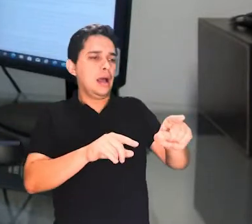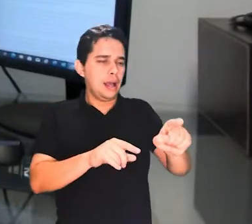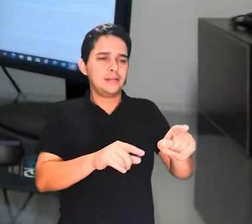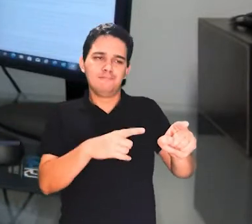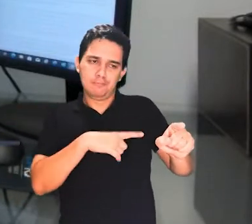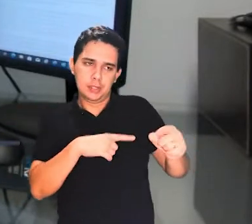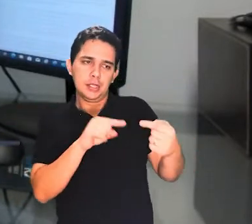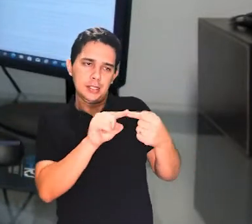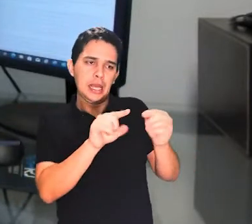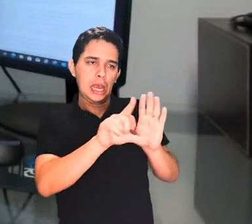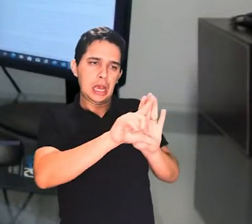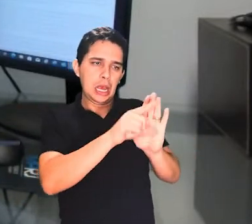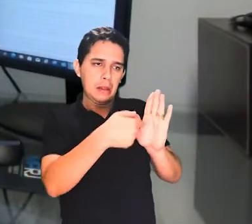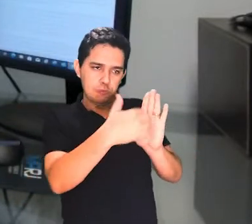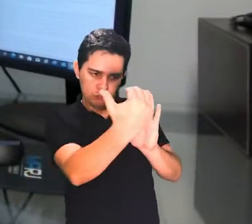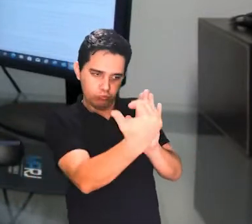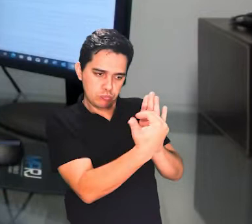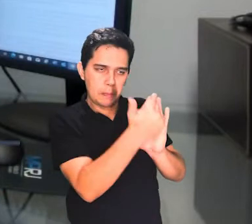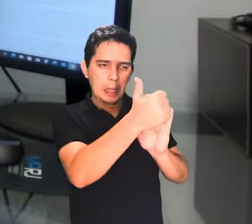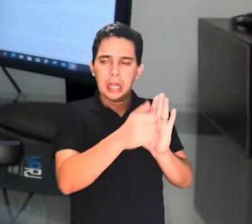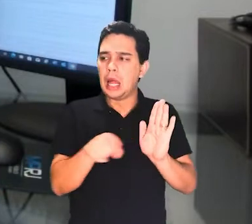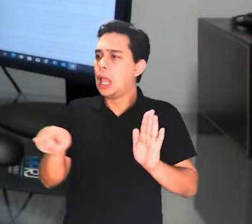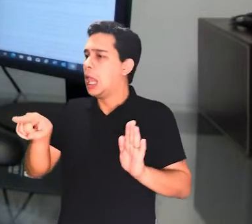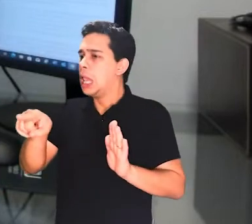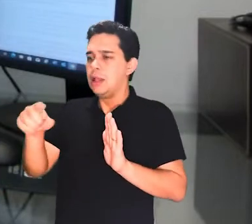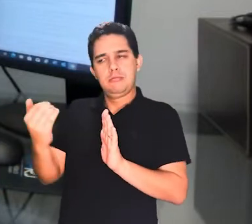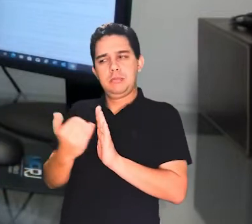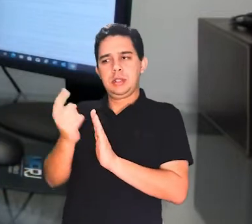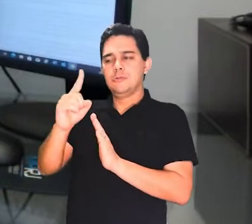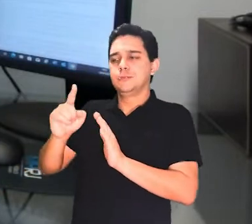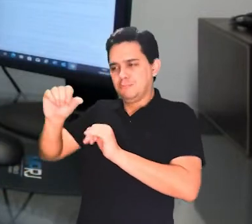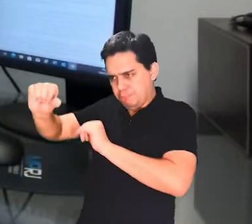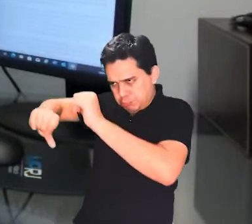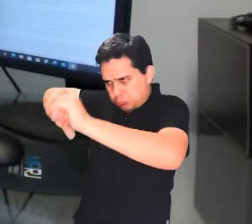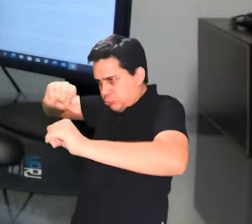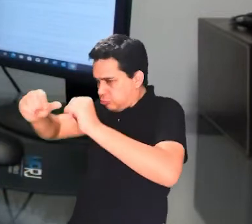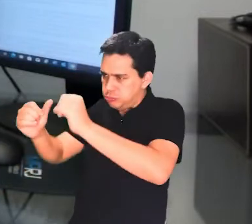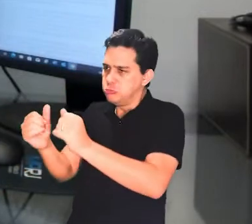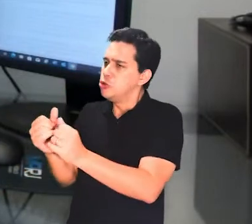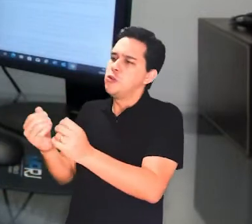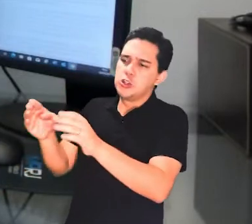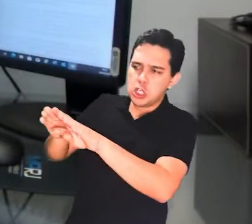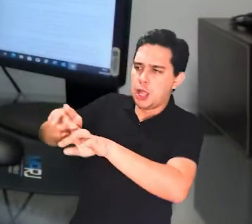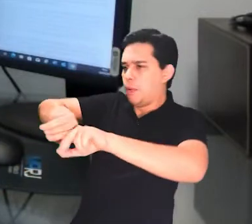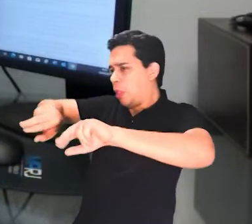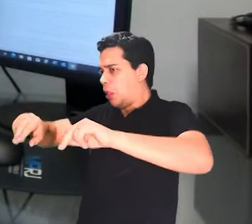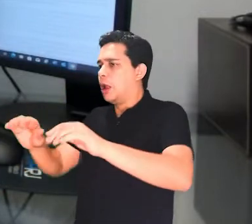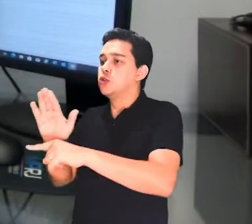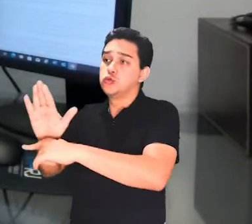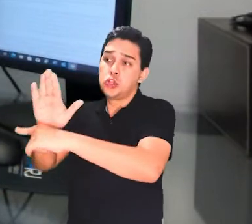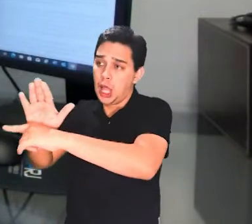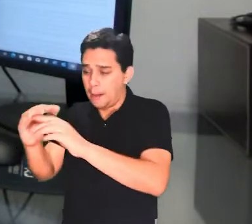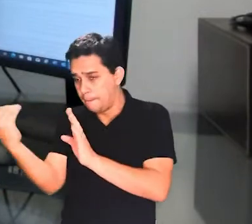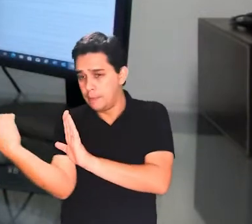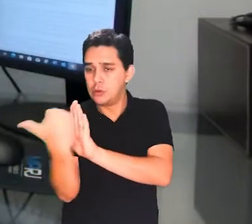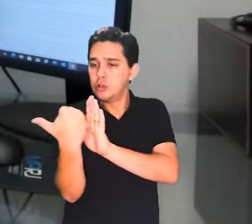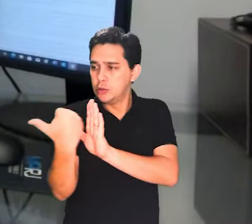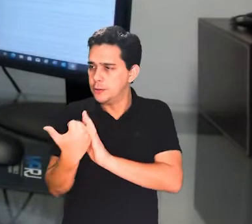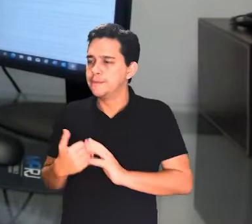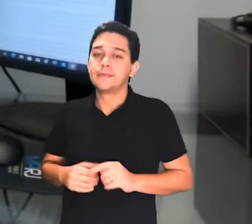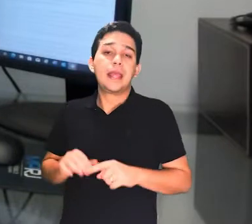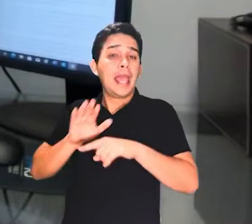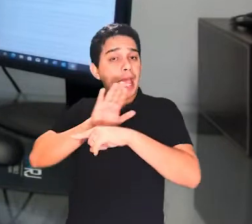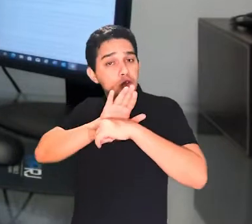de assistência social que permitam ou proporcionem uma vida autônoma, né, aos